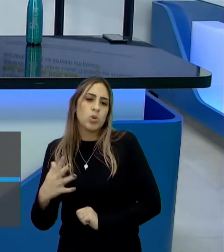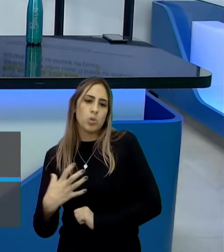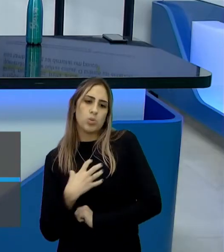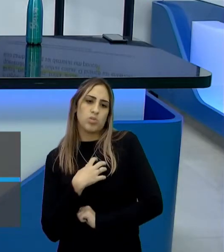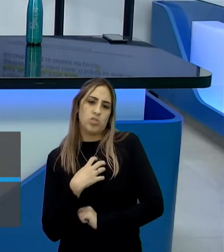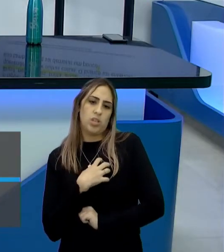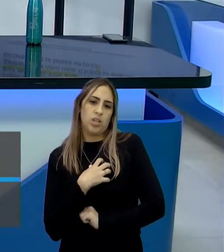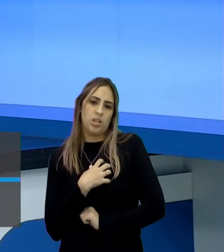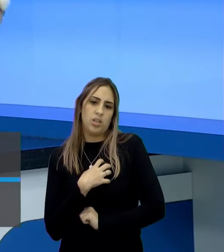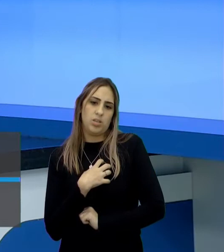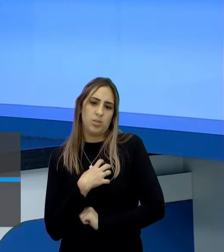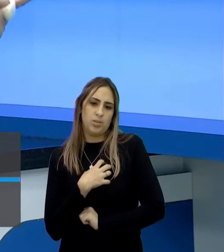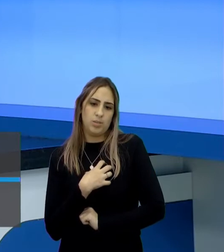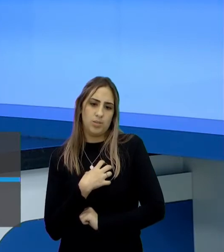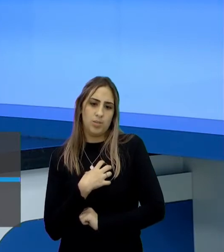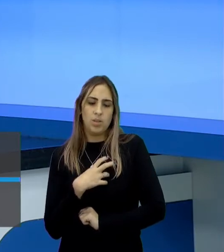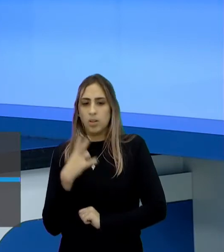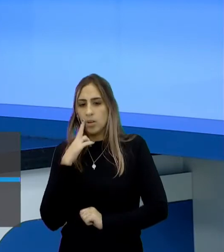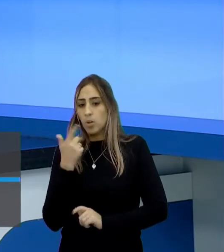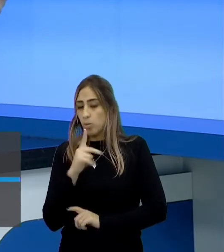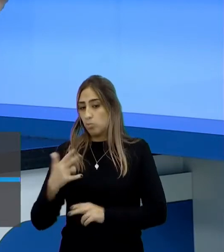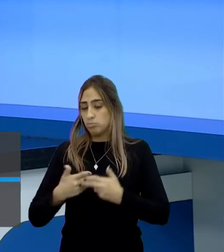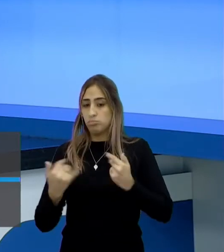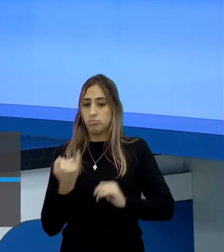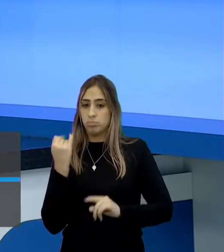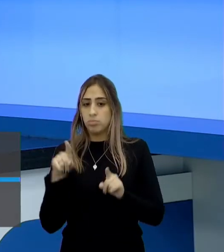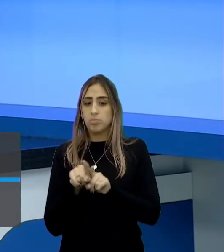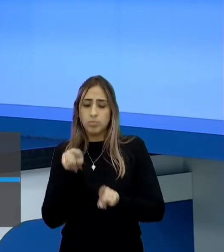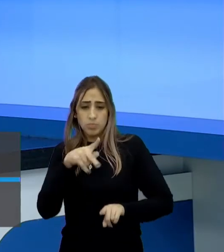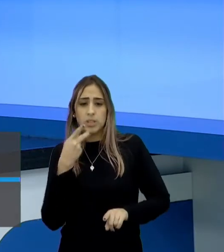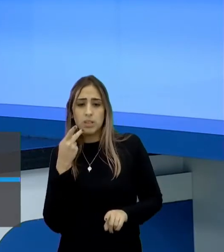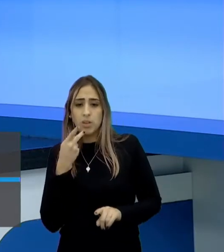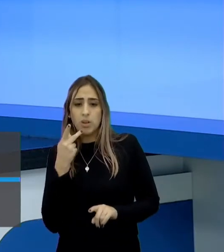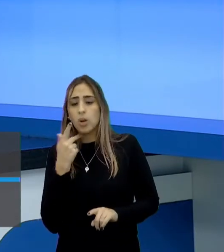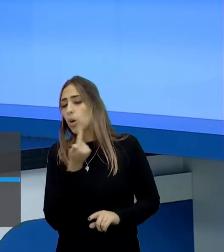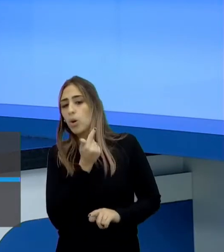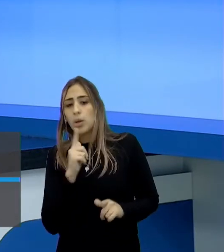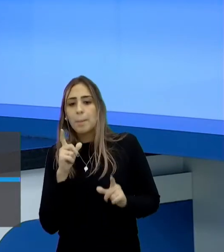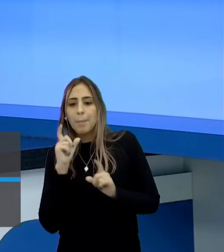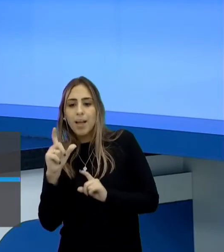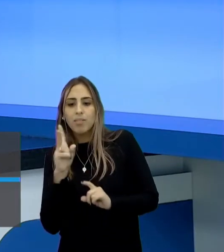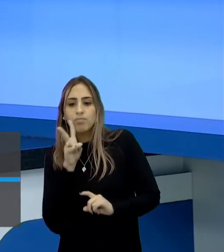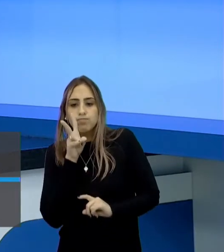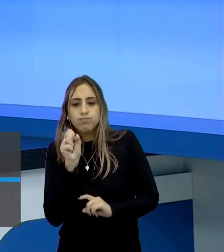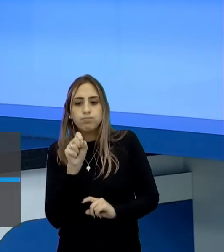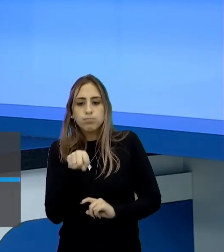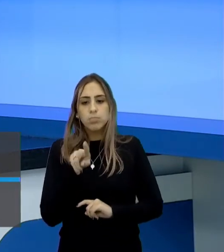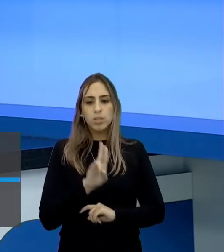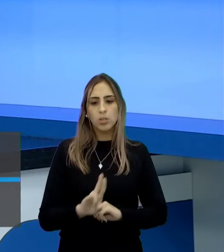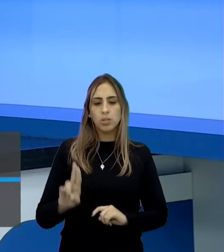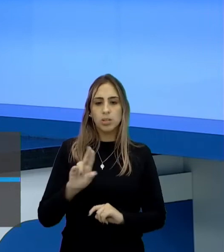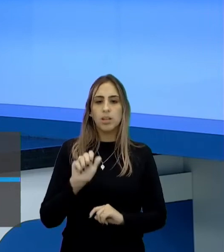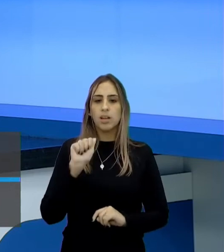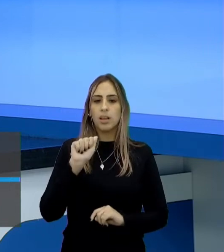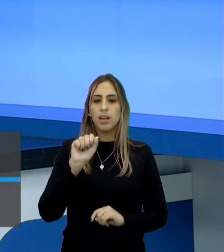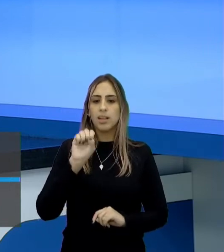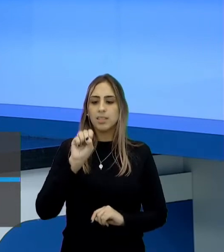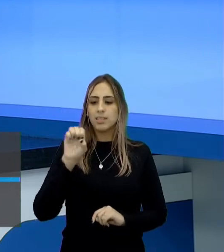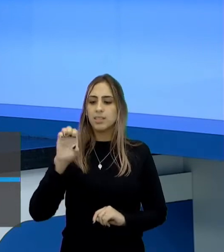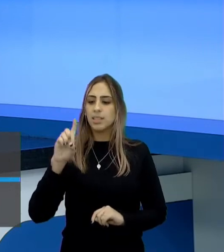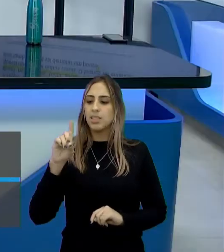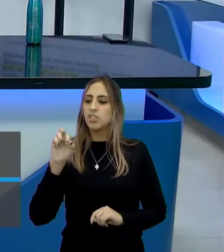forma. E outra palavra, cortando, outra que você falou, eu lembrei agora. Outra palavra forte que ele usa, assediar as